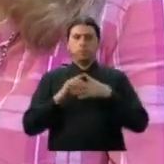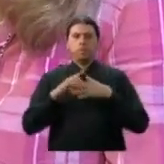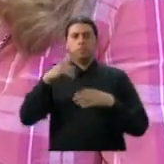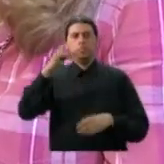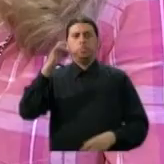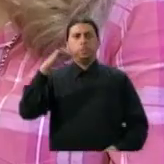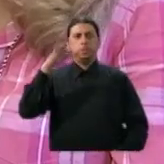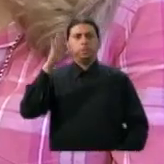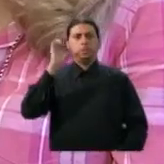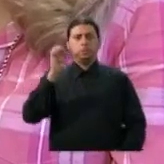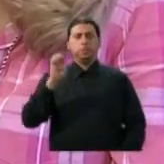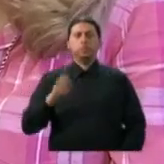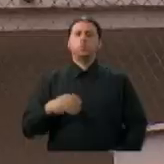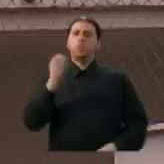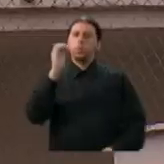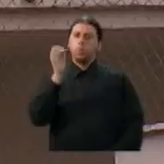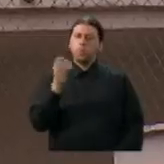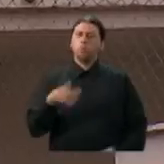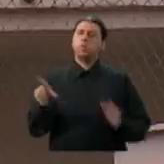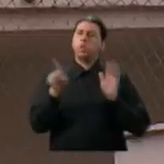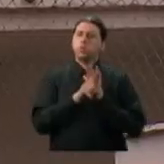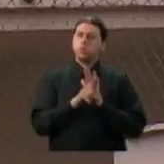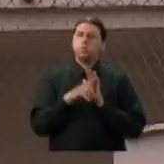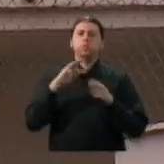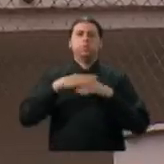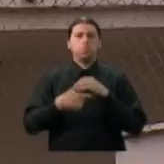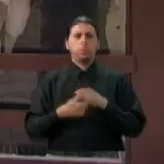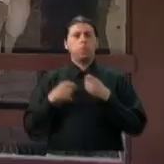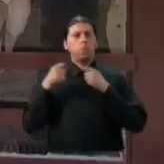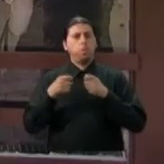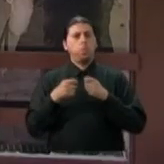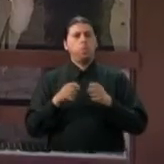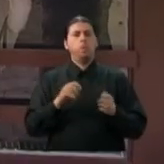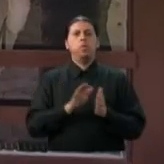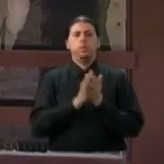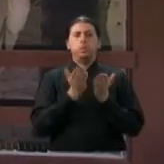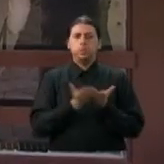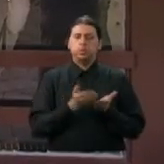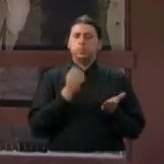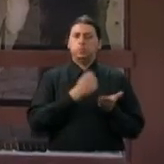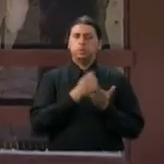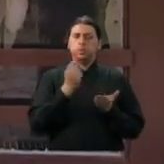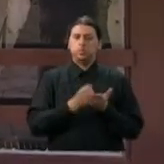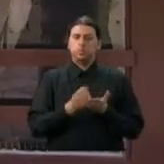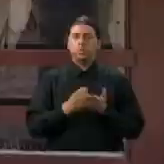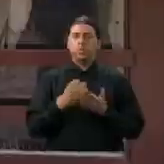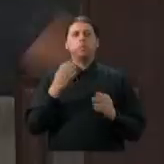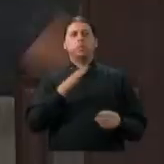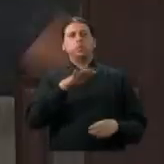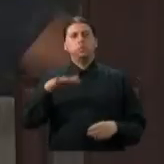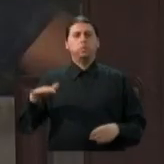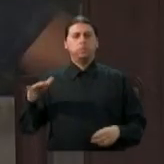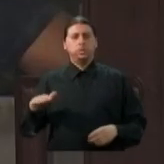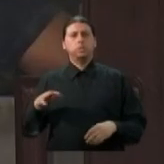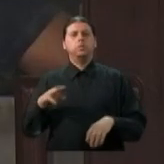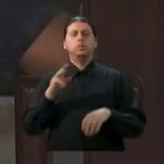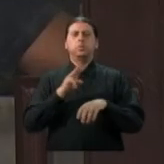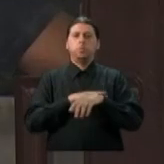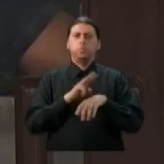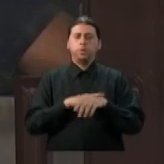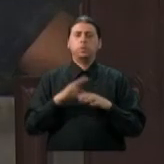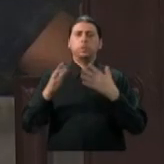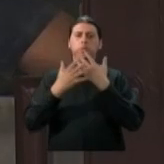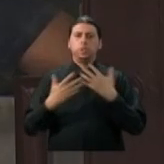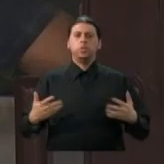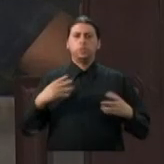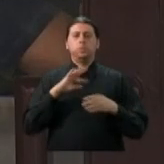desse agente, né, que é a poliomielite. Em Porto Alegre, uma lei municipal exige a apresentação da carteira de vacinação do estudante no momento